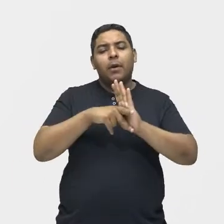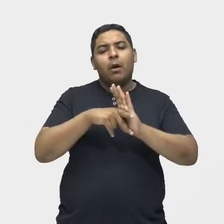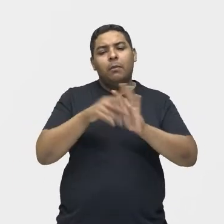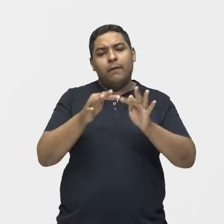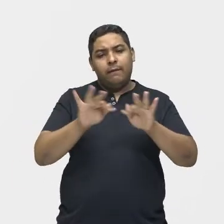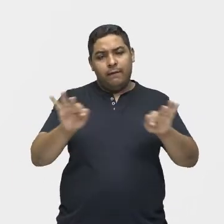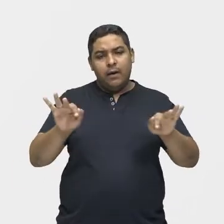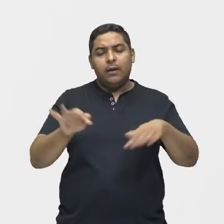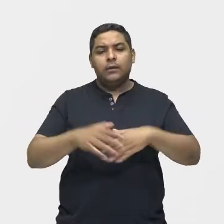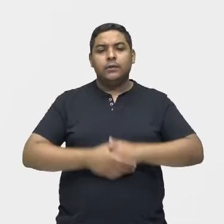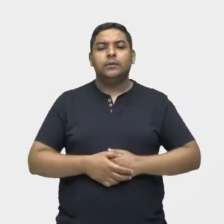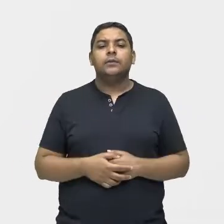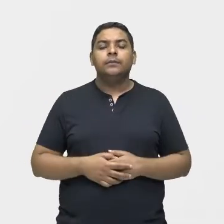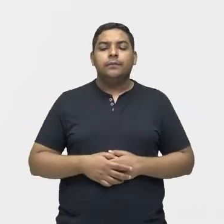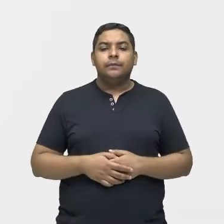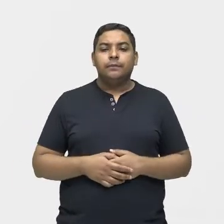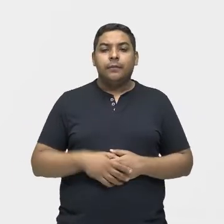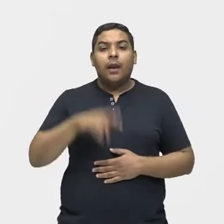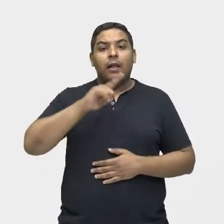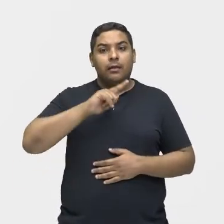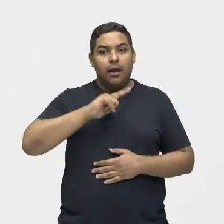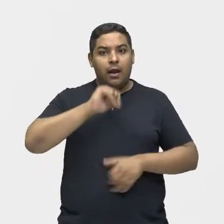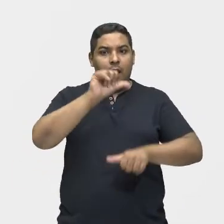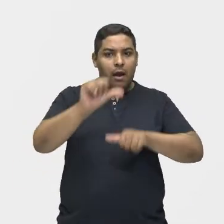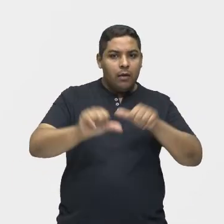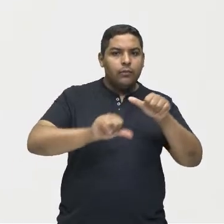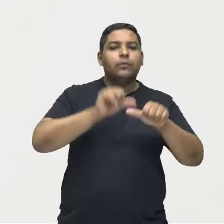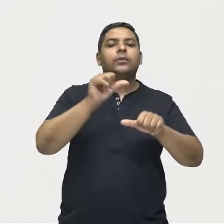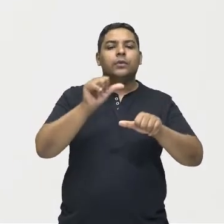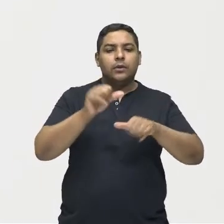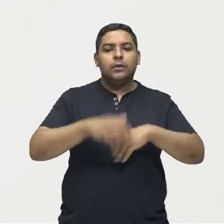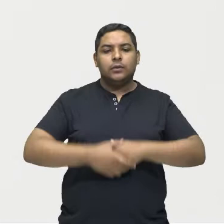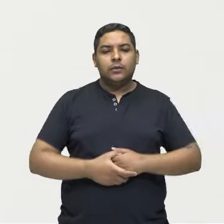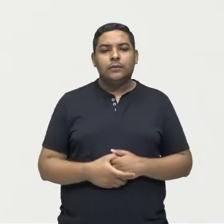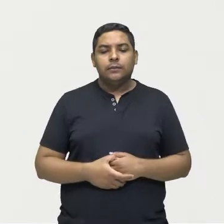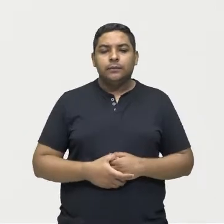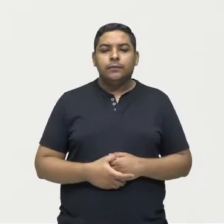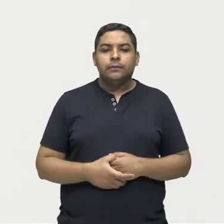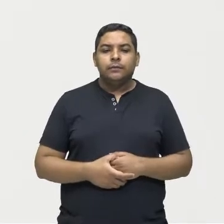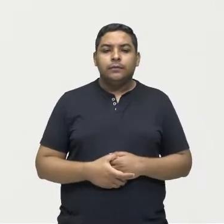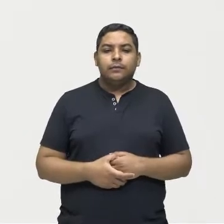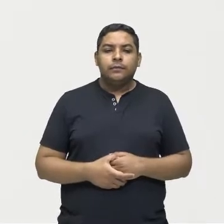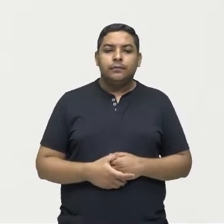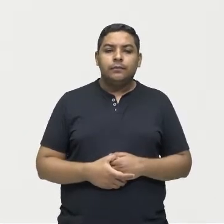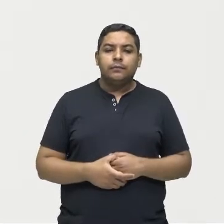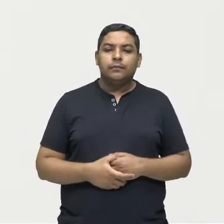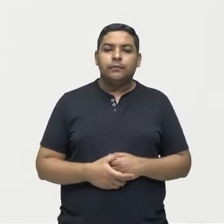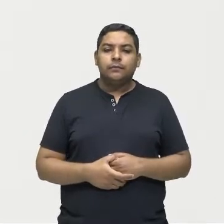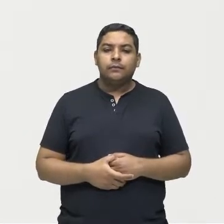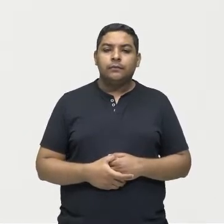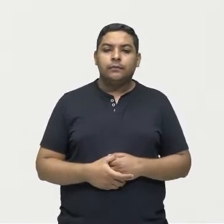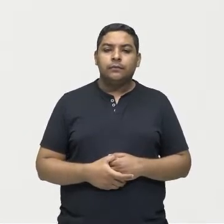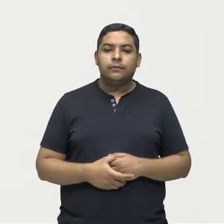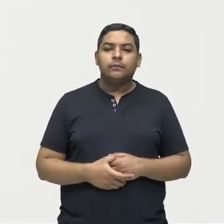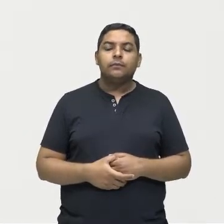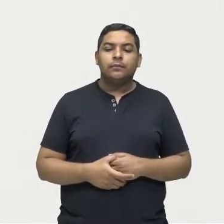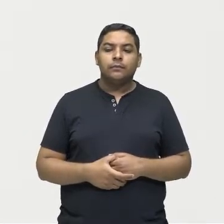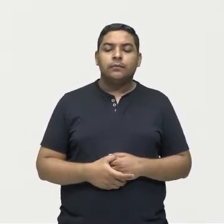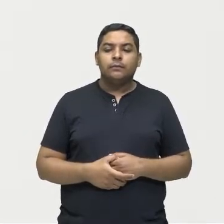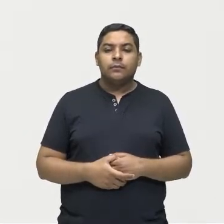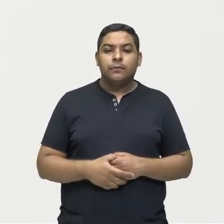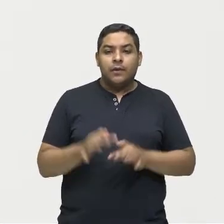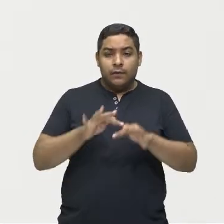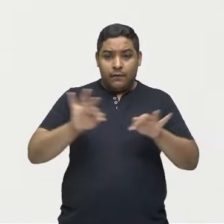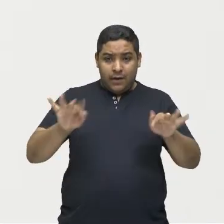uma alteração em relação ao sujeito e ao verbo auxiliar. Olha só, essa frase aqui está na afirmativa, certo?